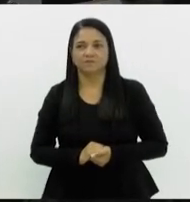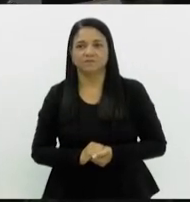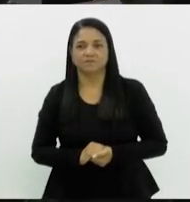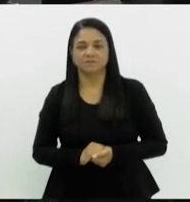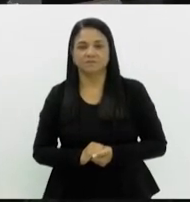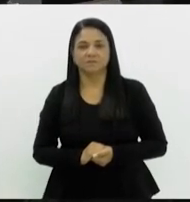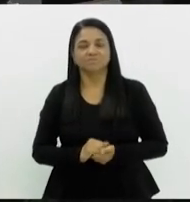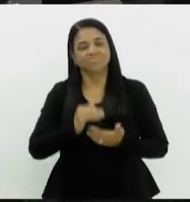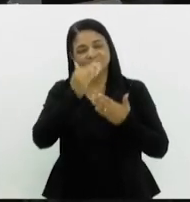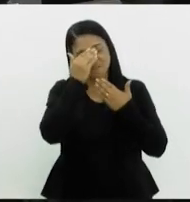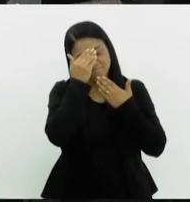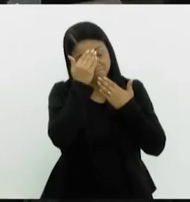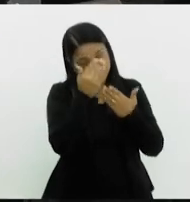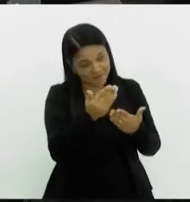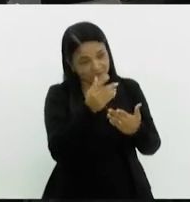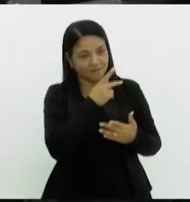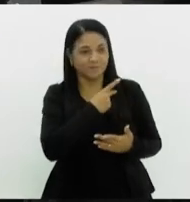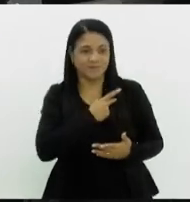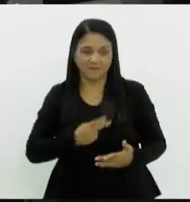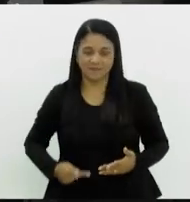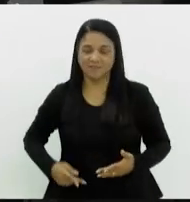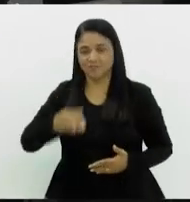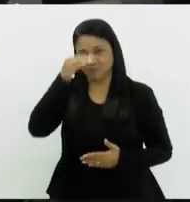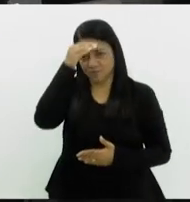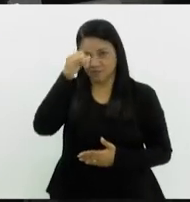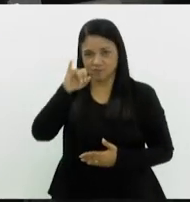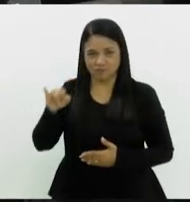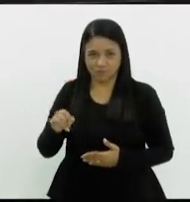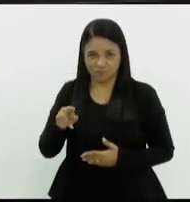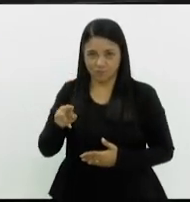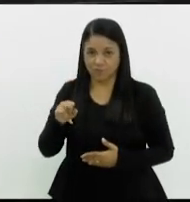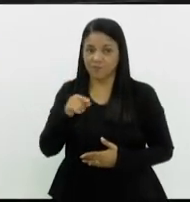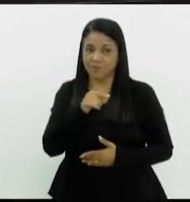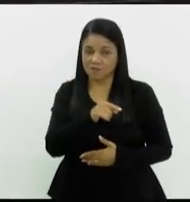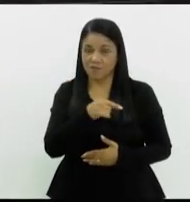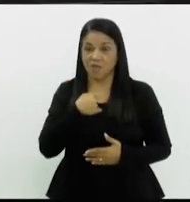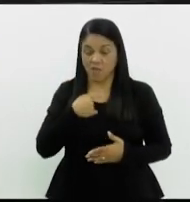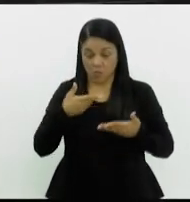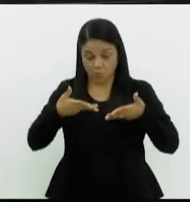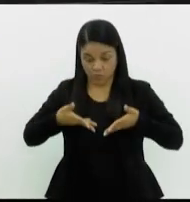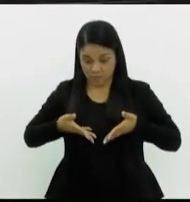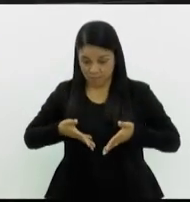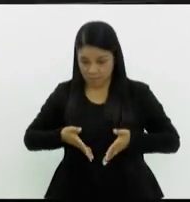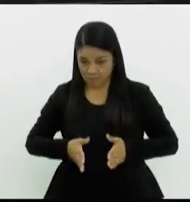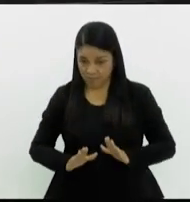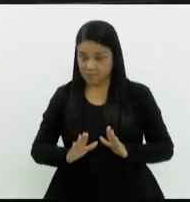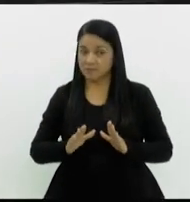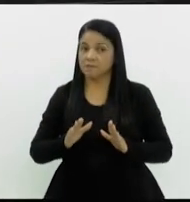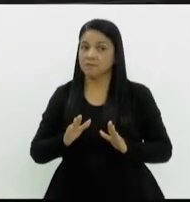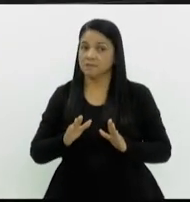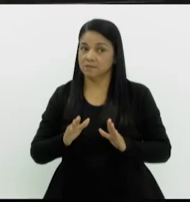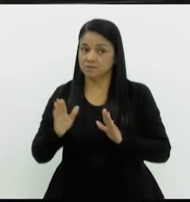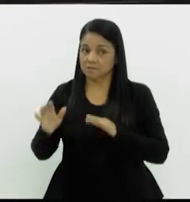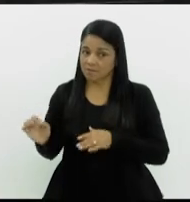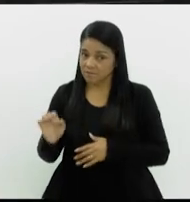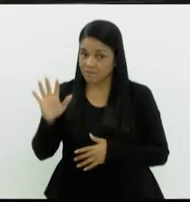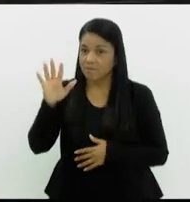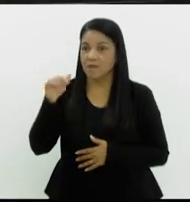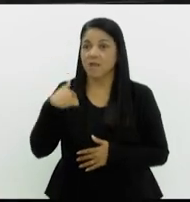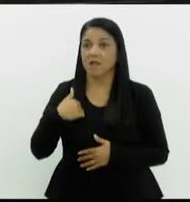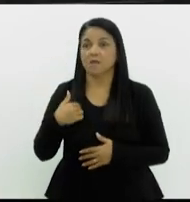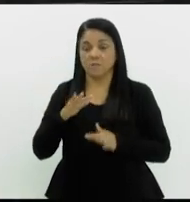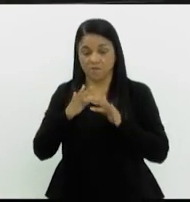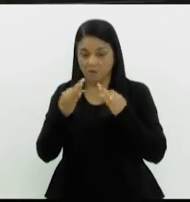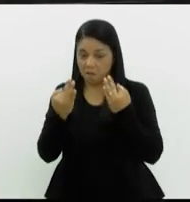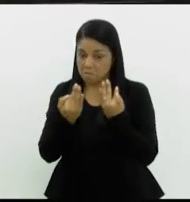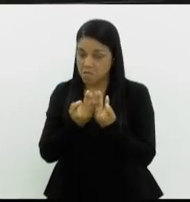Obrigada, presidenta, deputada Tia Ju. Apesar que, Tia Ju, eu nasci com baixa renda, né? Eu, minha